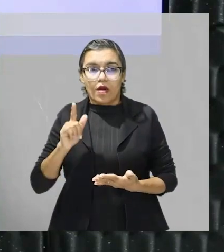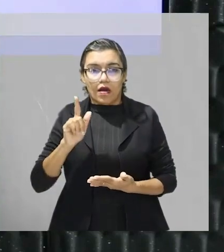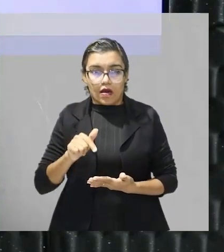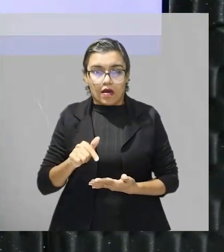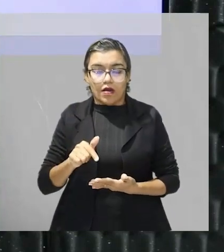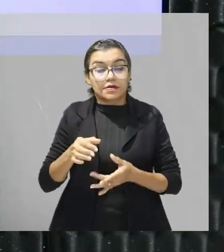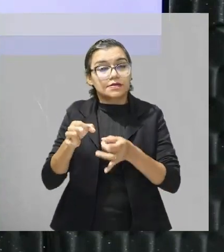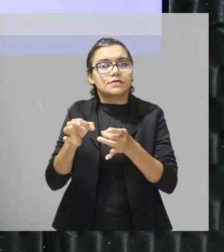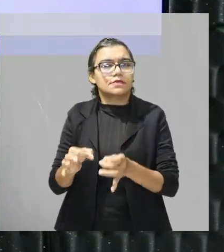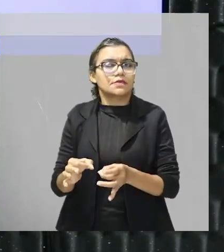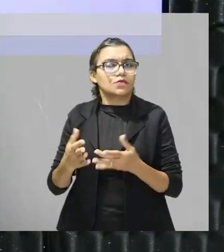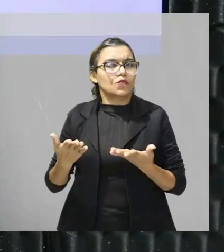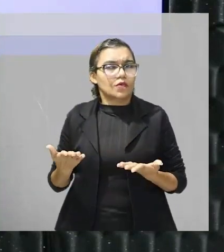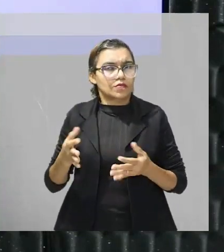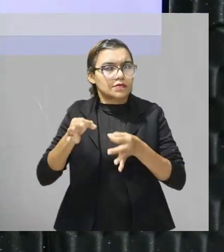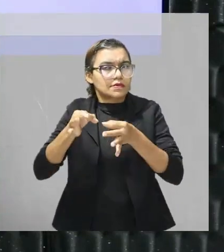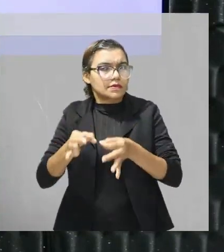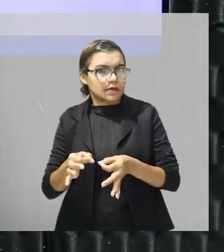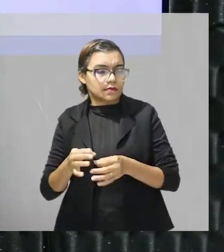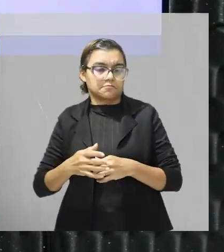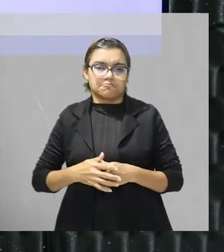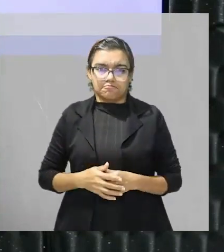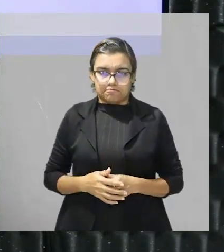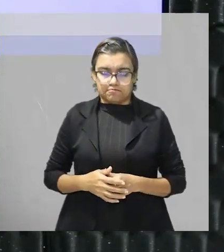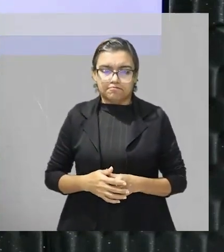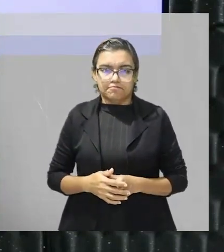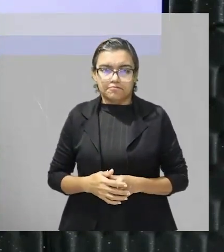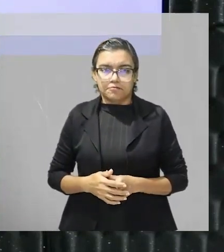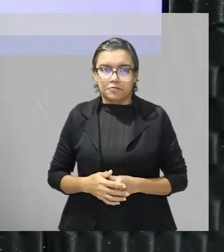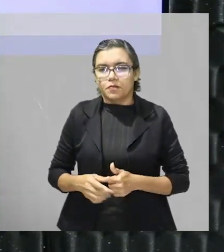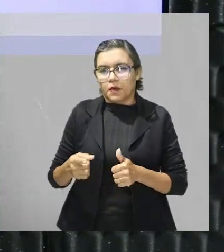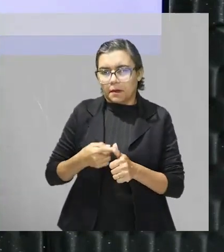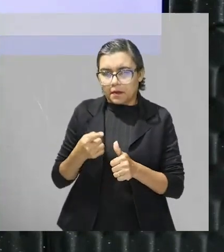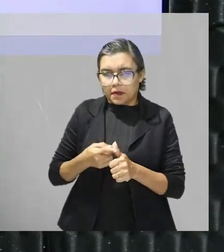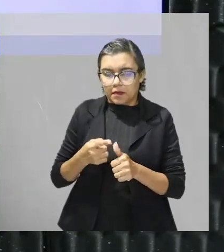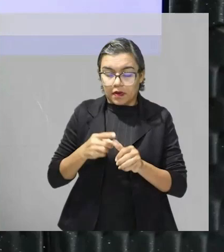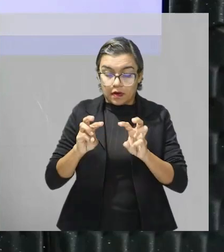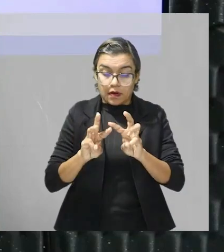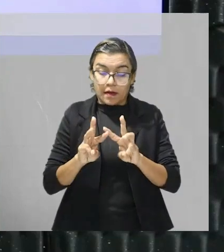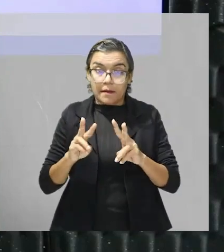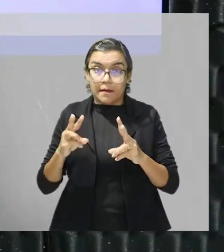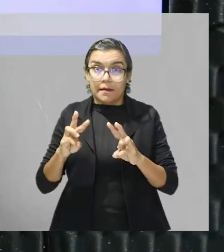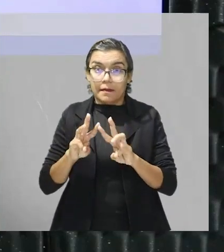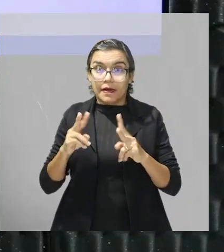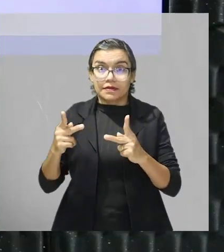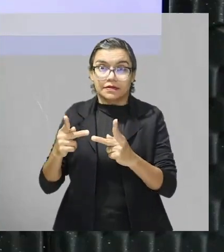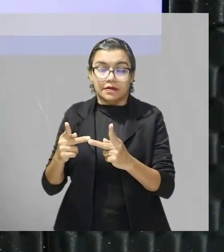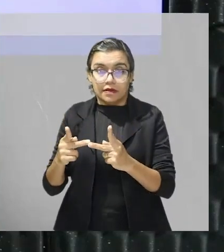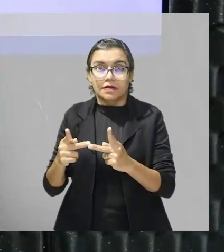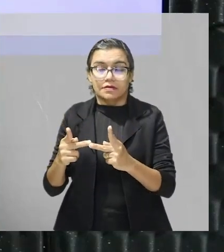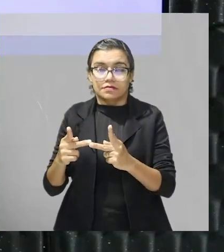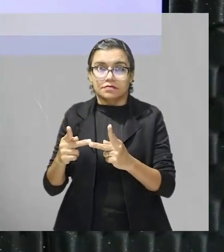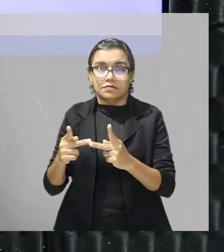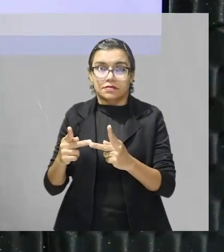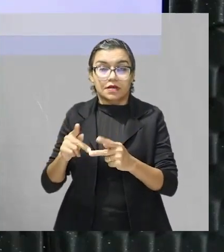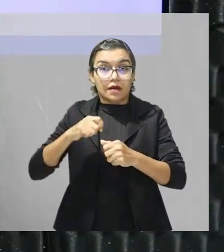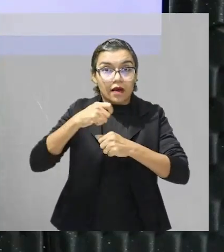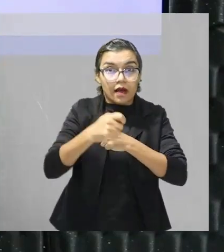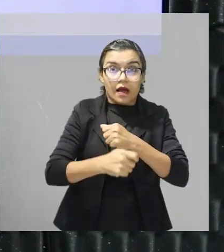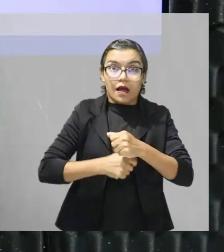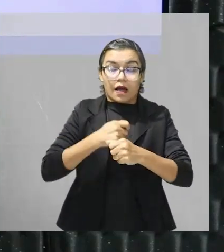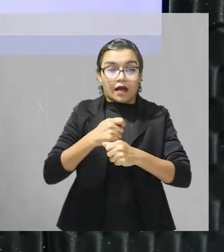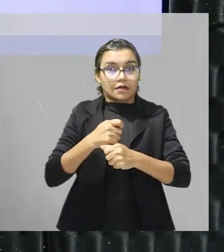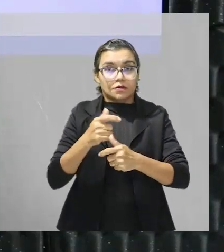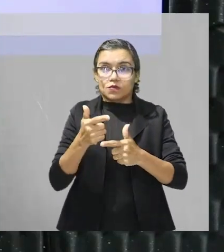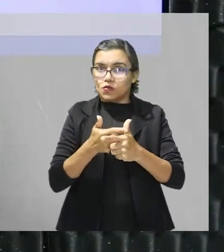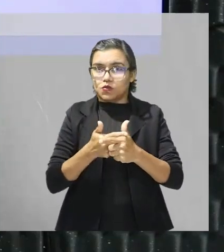considerado correto Olha só primeiro a matéria construiu de átomos indivisíveis né sabemos que